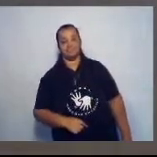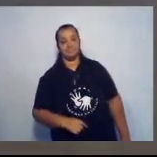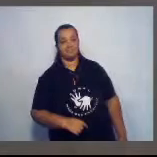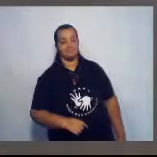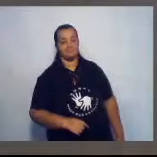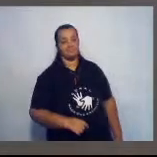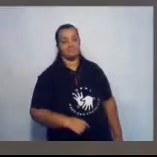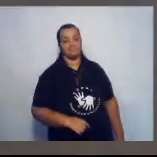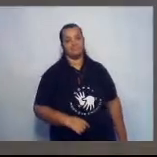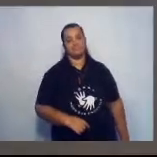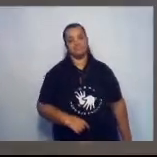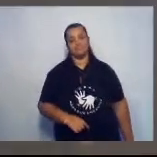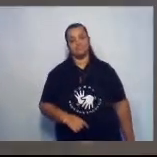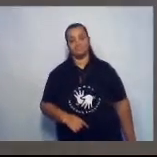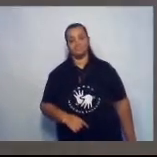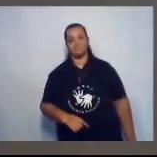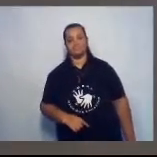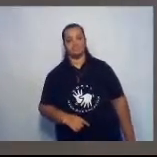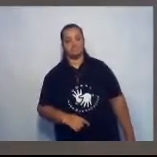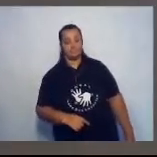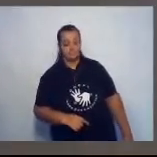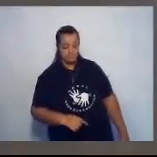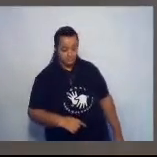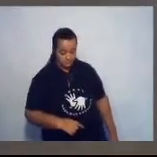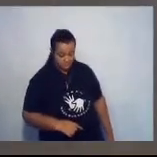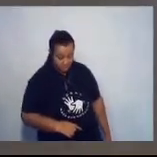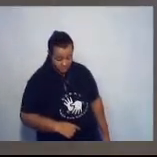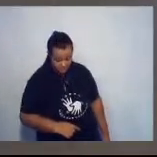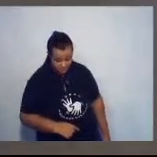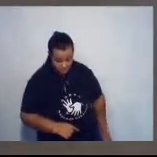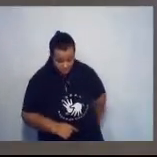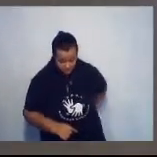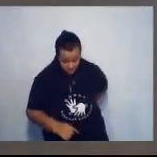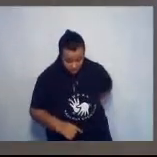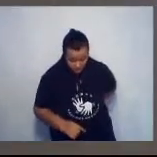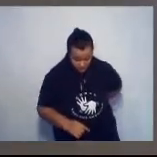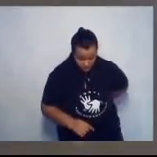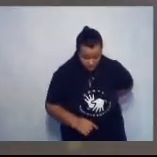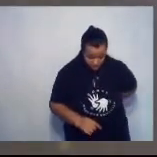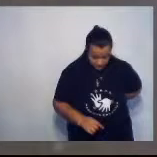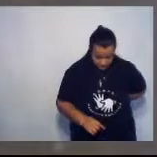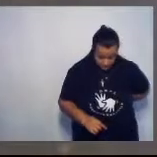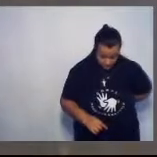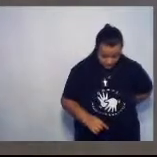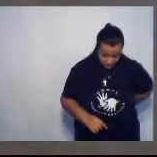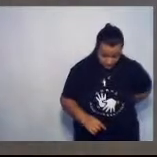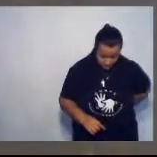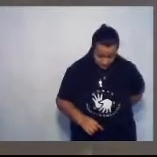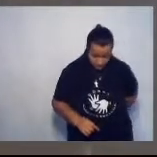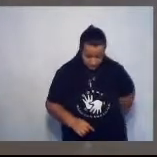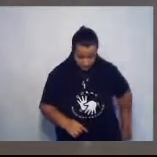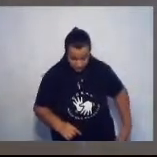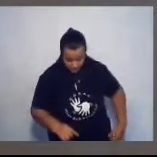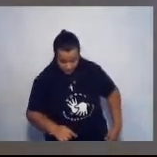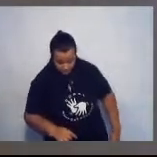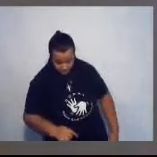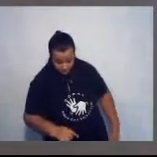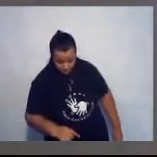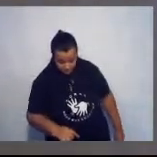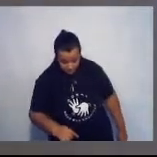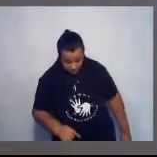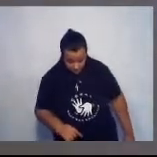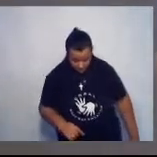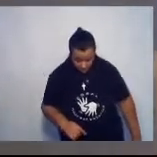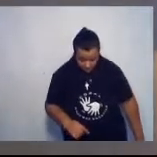apaixonados. É isso aí. E para quem está interessado em arrumar um amor que lhe traga muita sorte. Puxa o bem aí no sofá. Isso, é o momento love